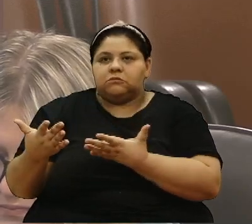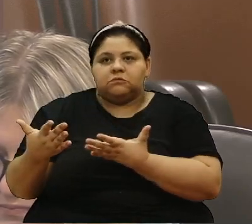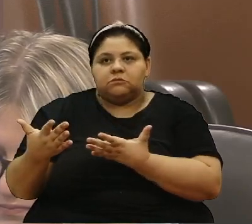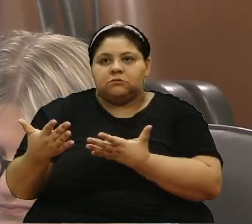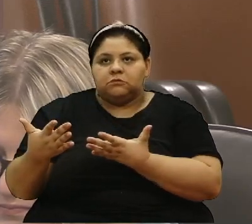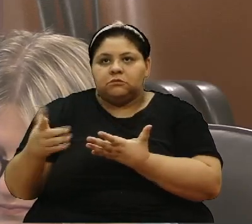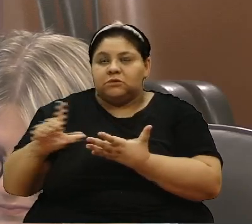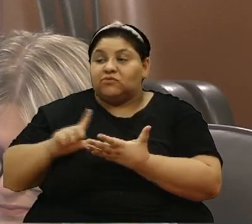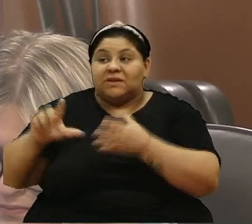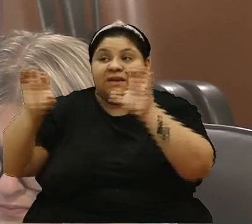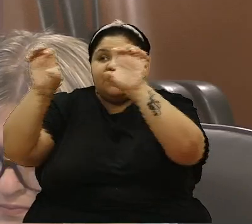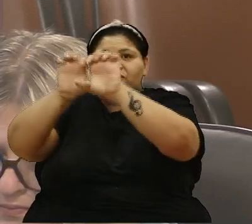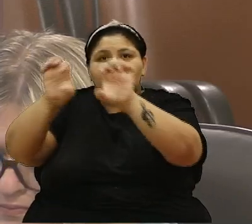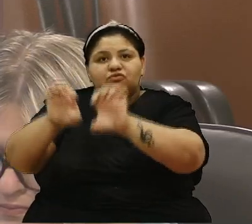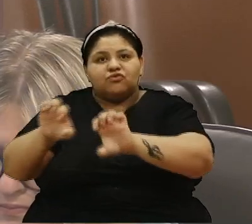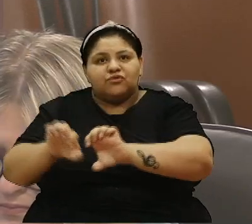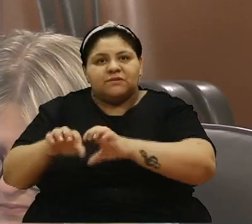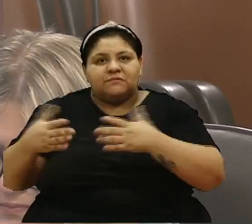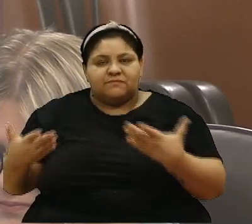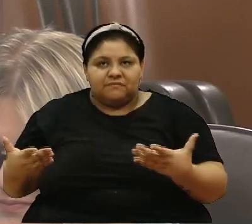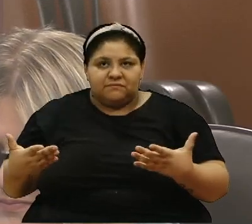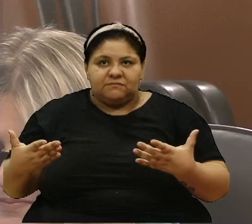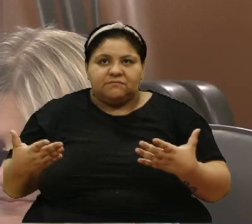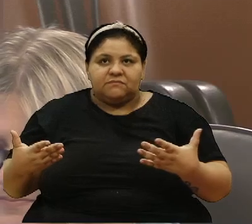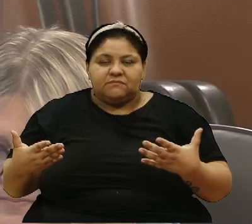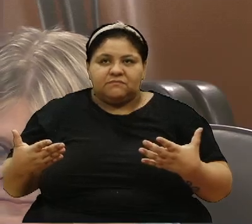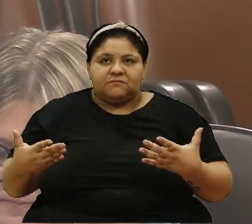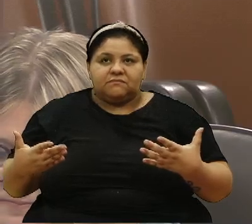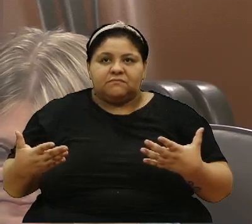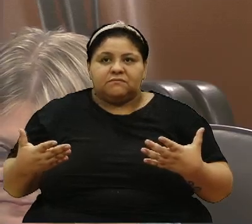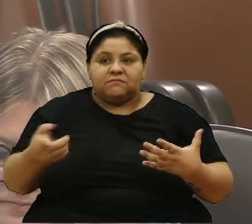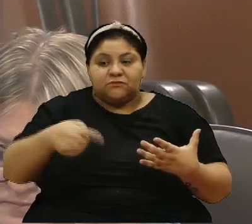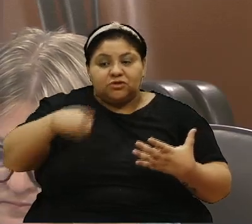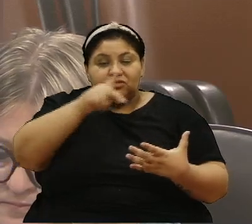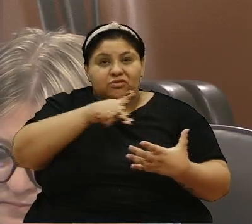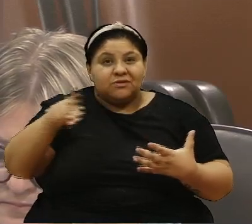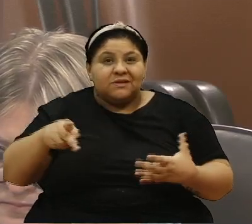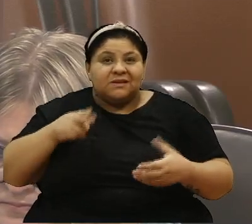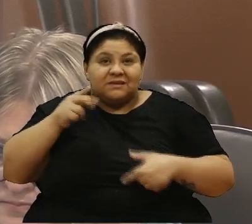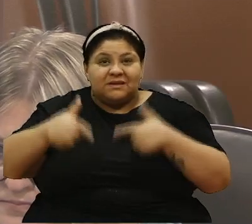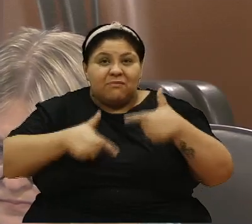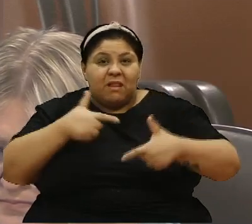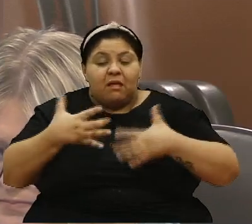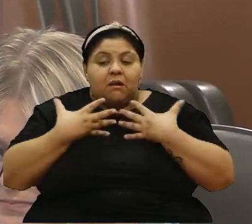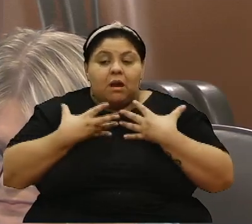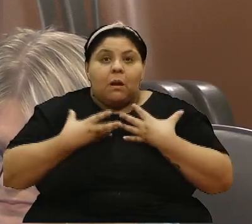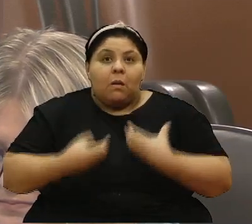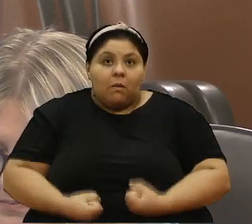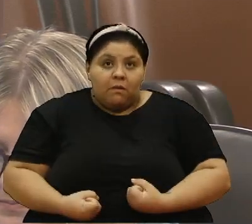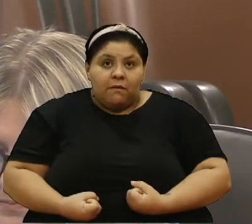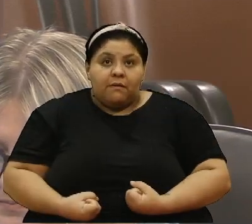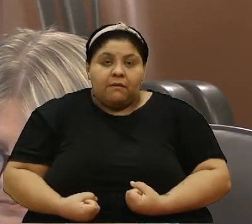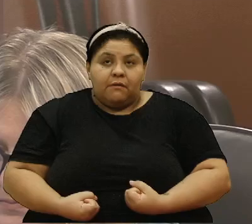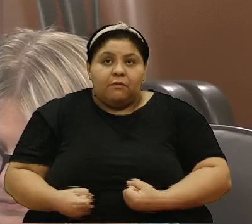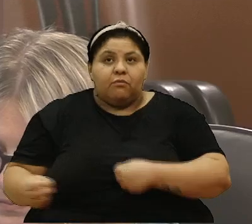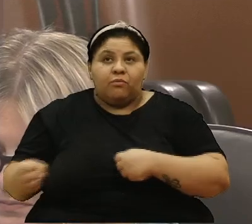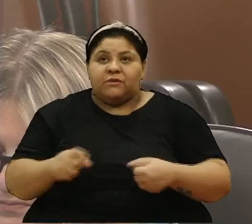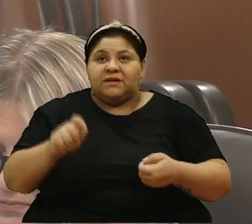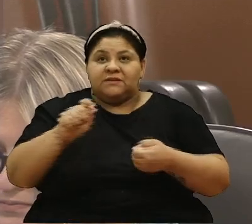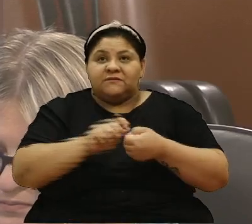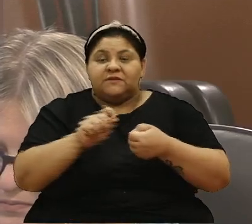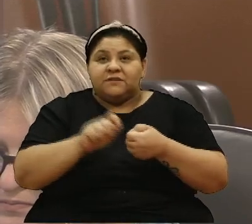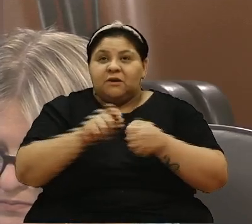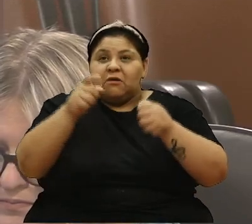sem infraestrutura. Declarar voto, senhor presidente. Nossos professores estão indo trabalhar exaustos. Se a gente pudesse fazer um